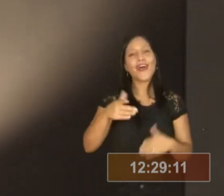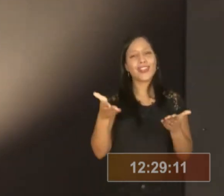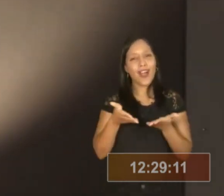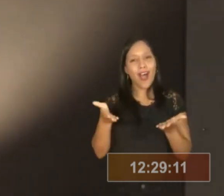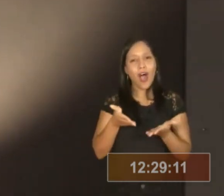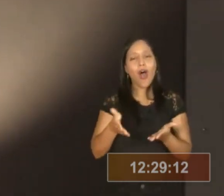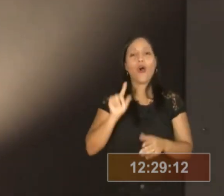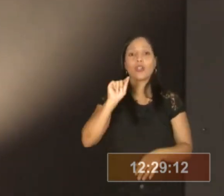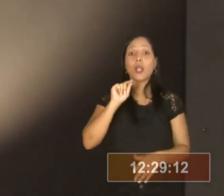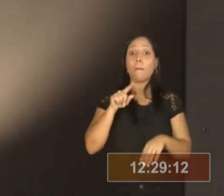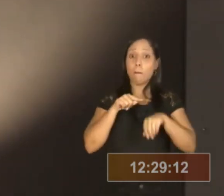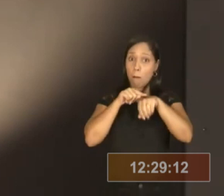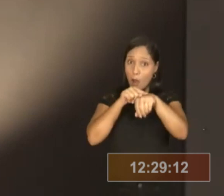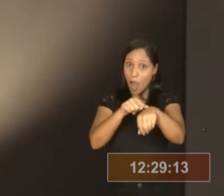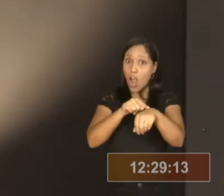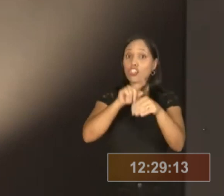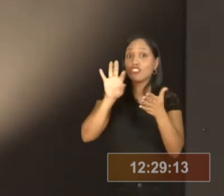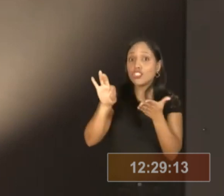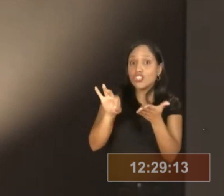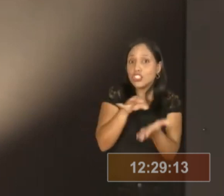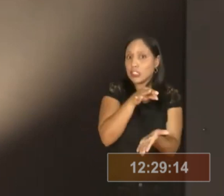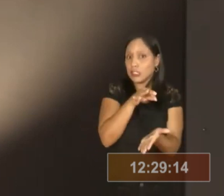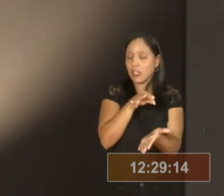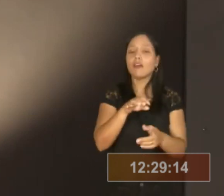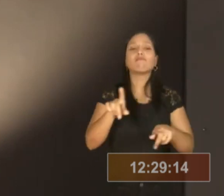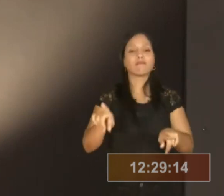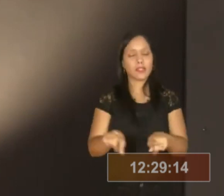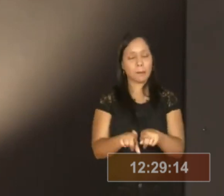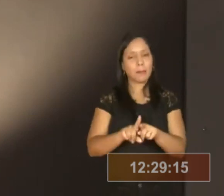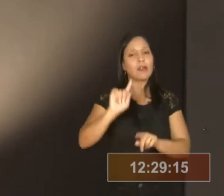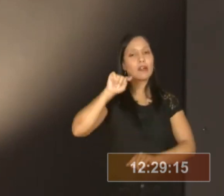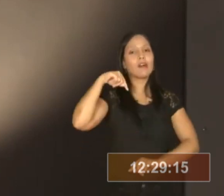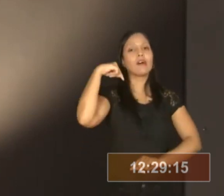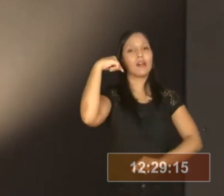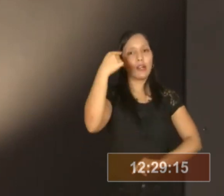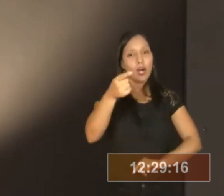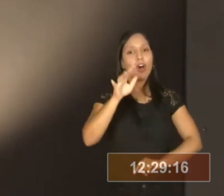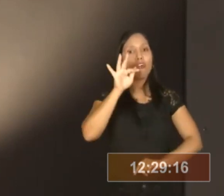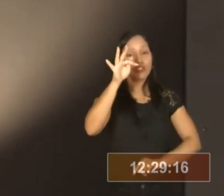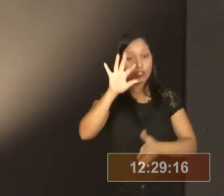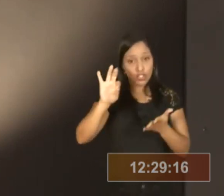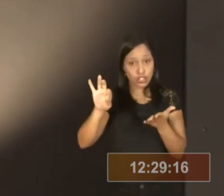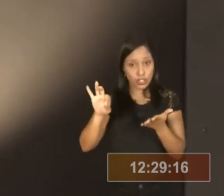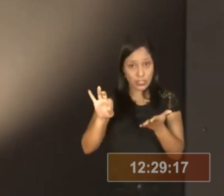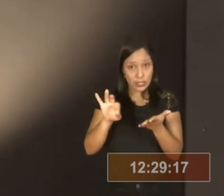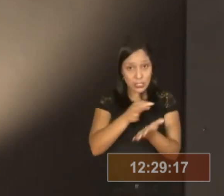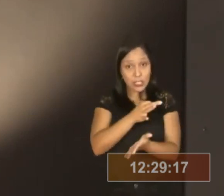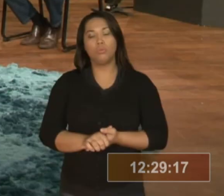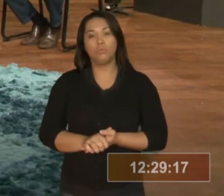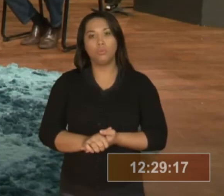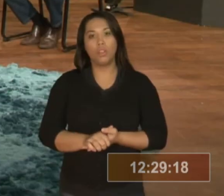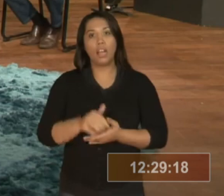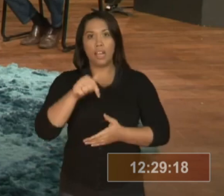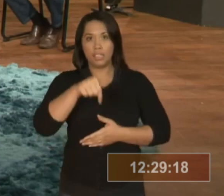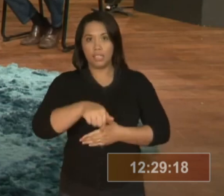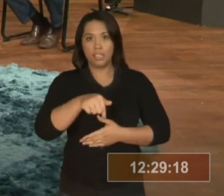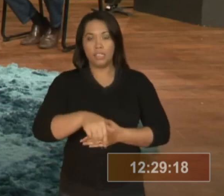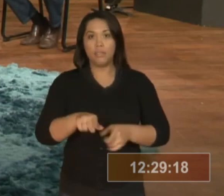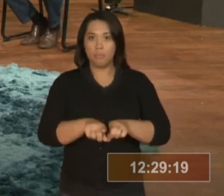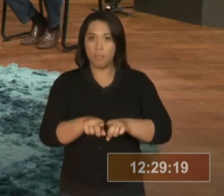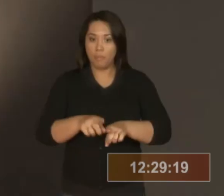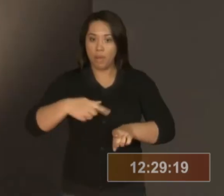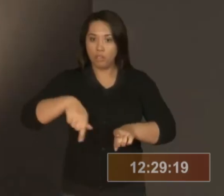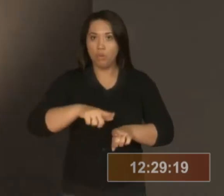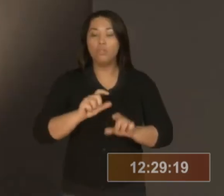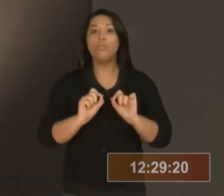de inscrições e posteriormente também essa inscrição via SISU. Uma ajuda